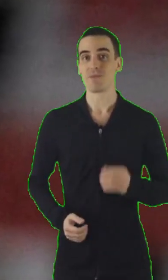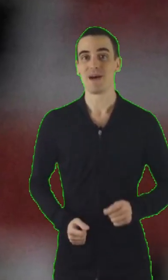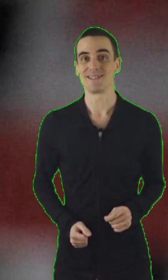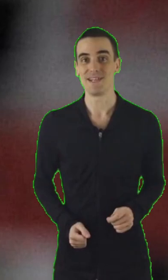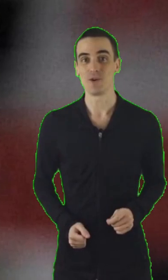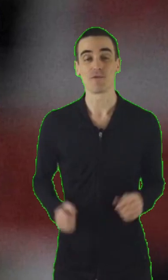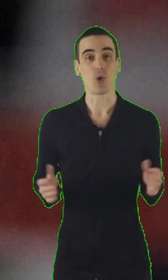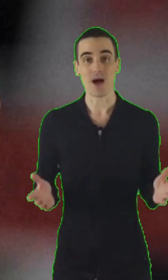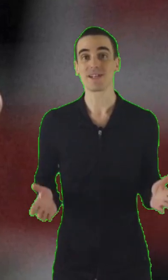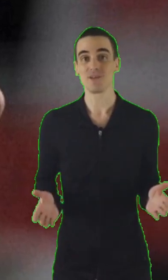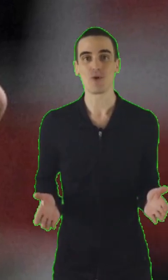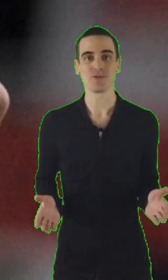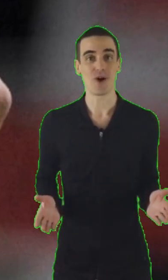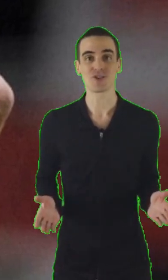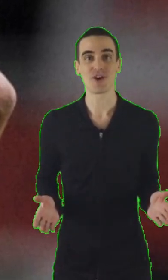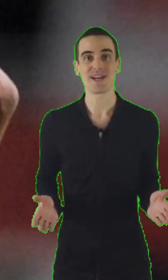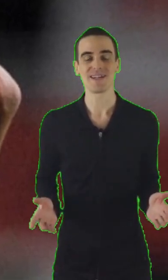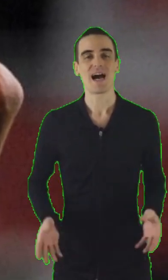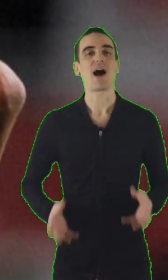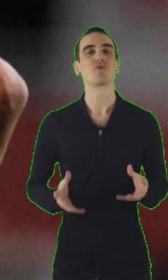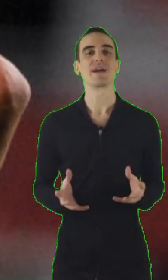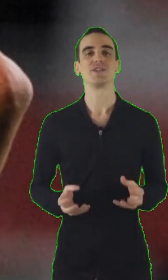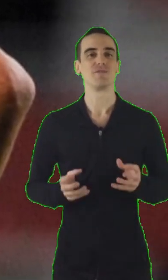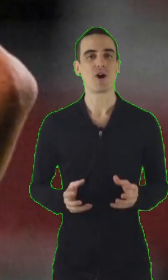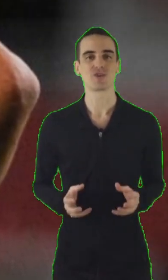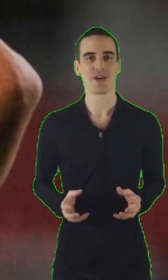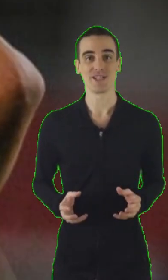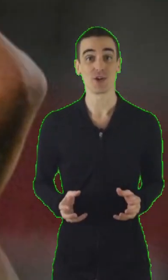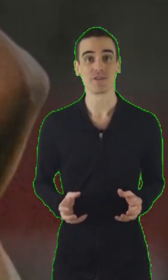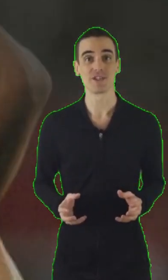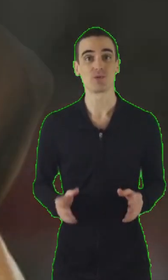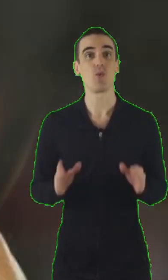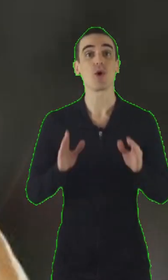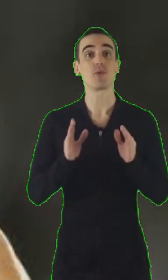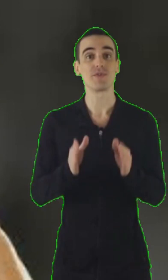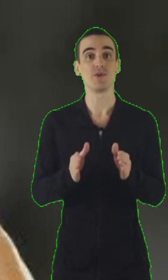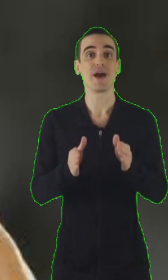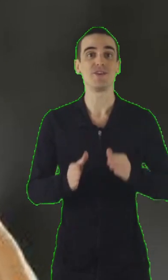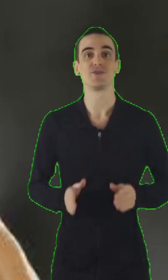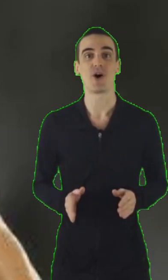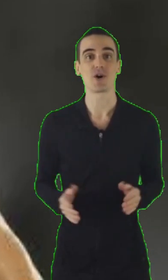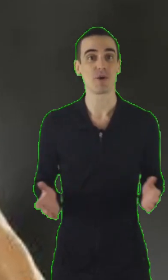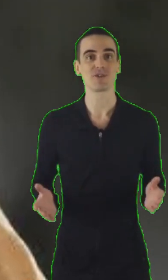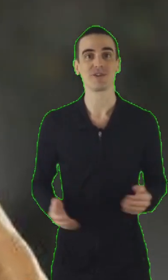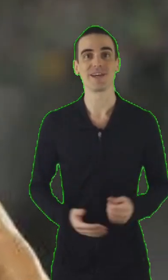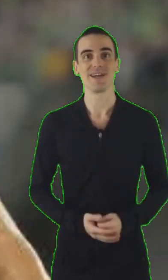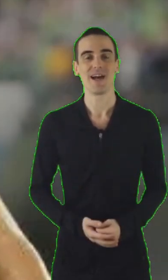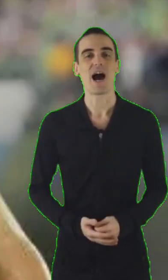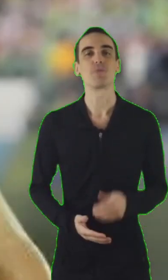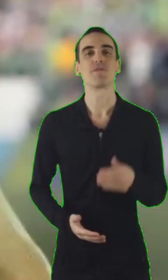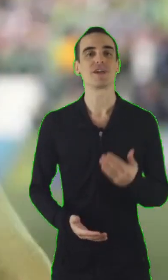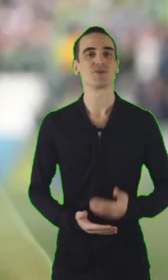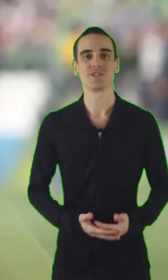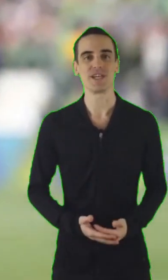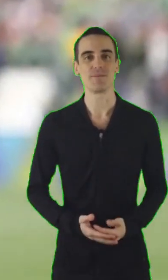a diretoria Celeste analisa a vinda do Atleta Gerardo cano cita ainda um interesse por parte do futebol Paulista Mas não citou o nome da